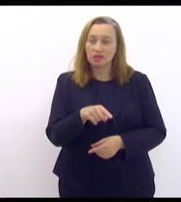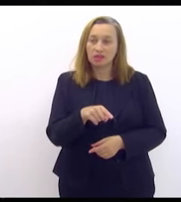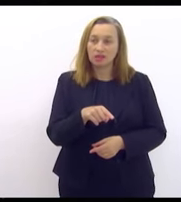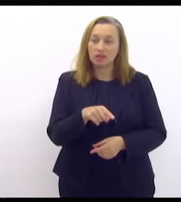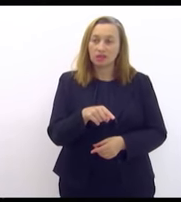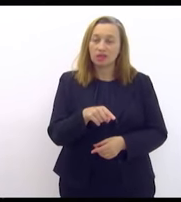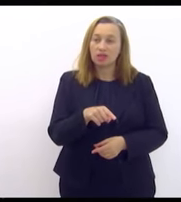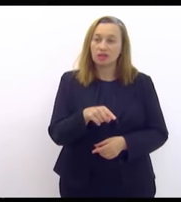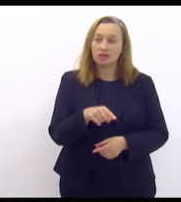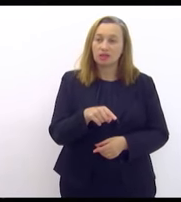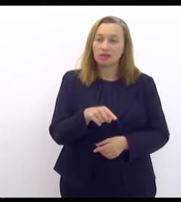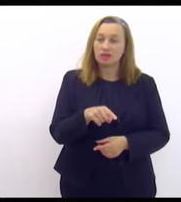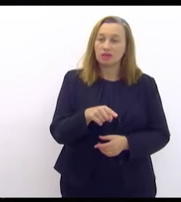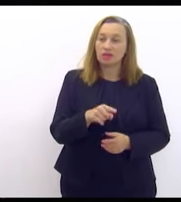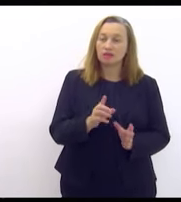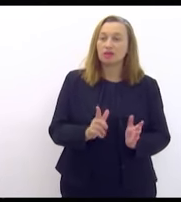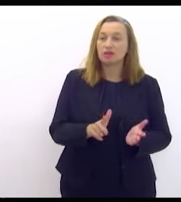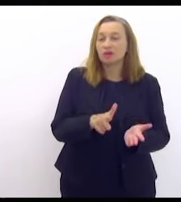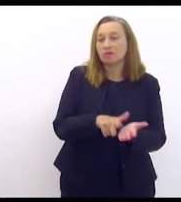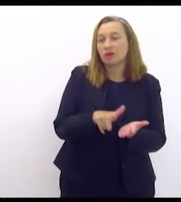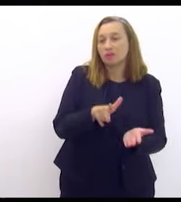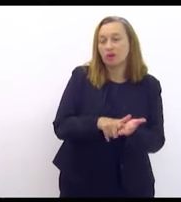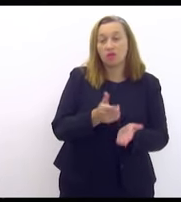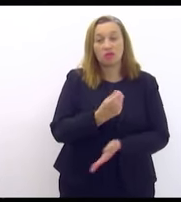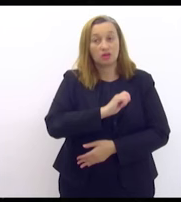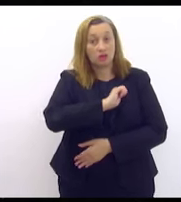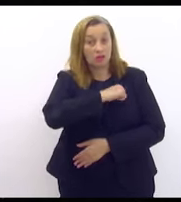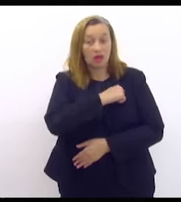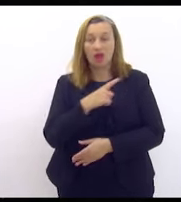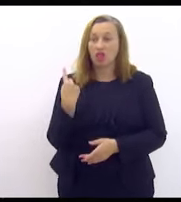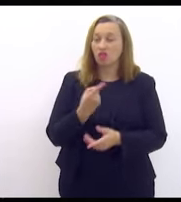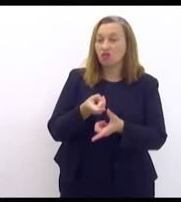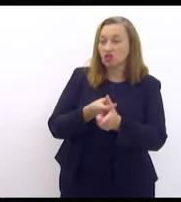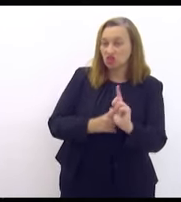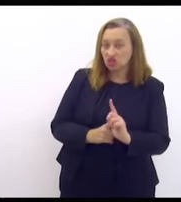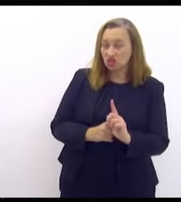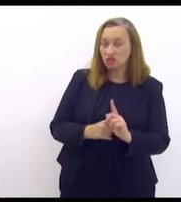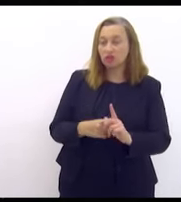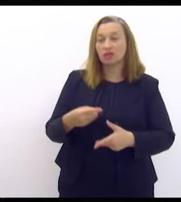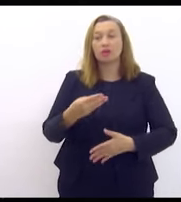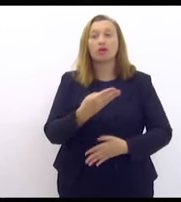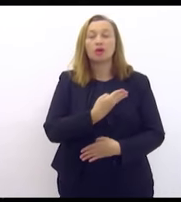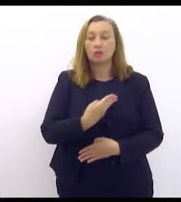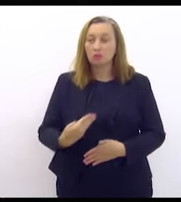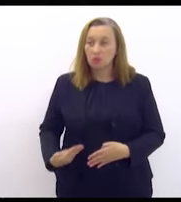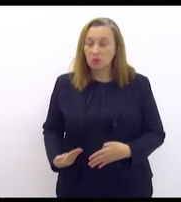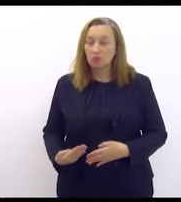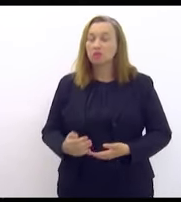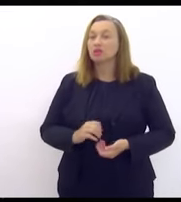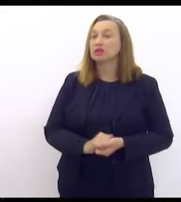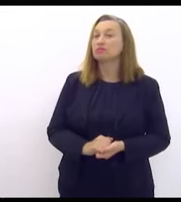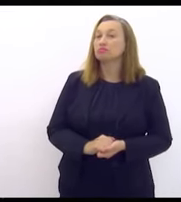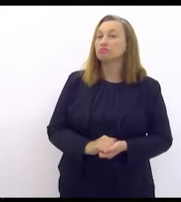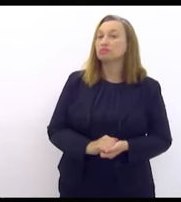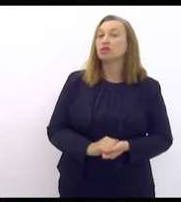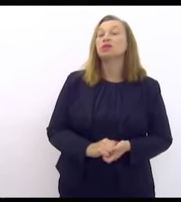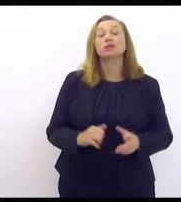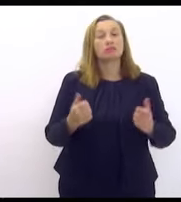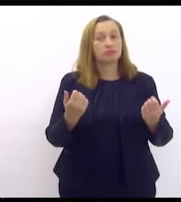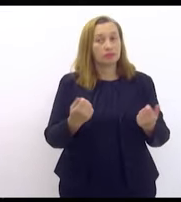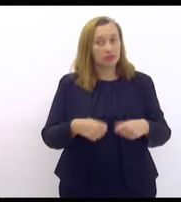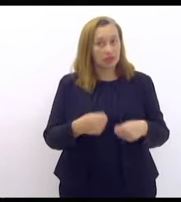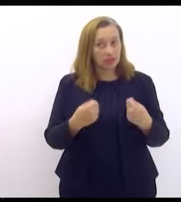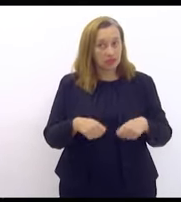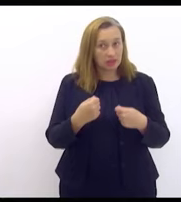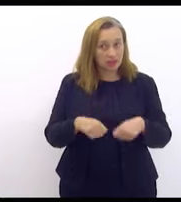dívida pública e os limites constitucionais que, por razão, e que devemos atender como